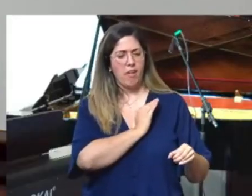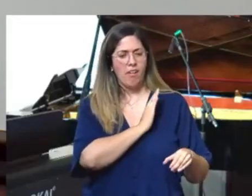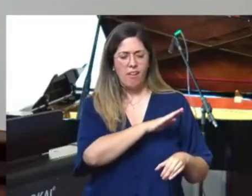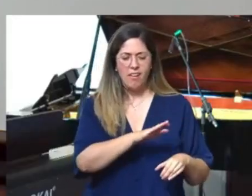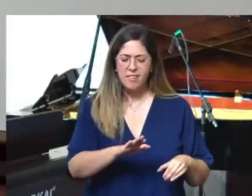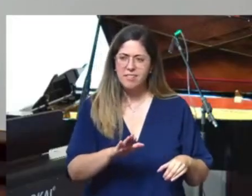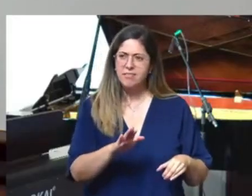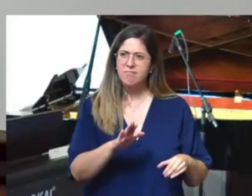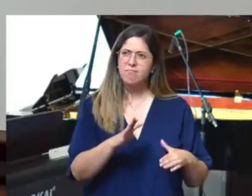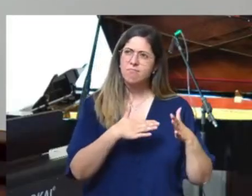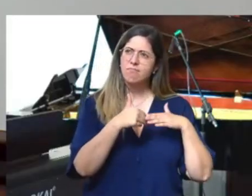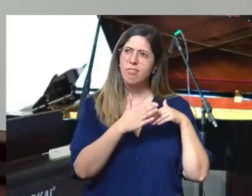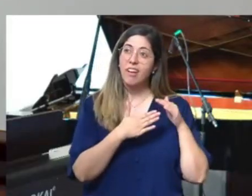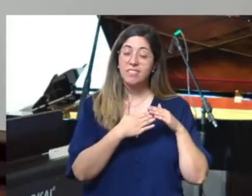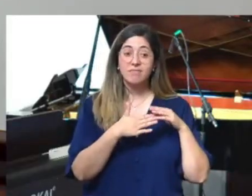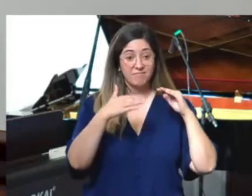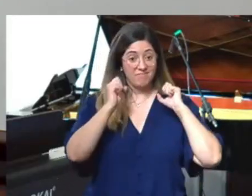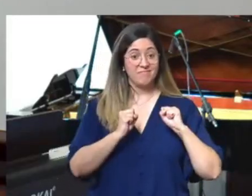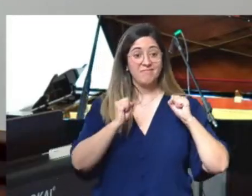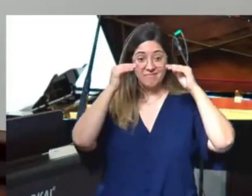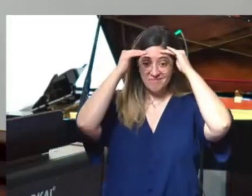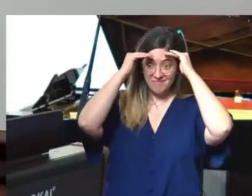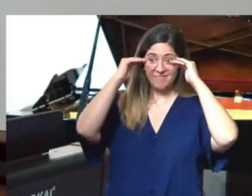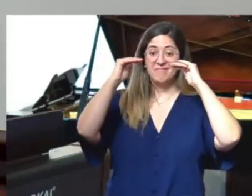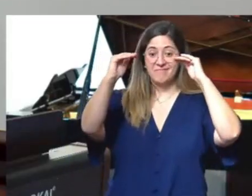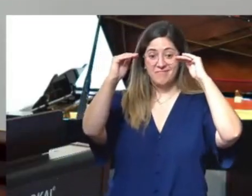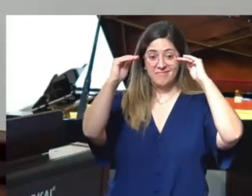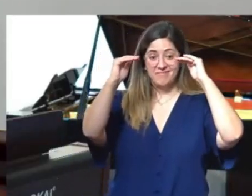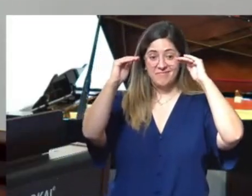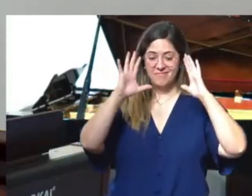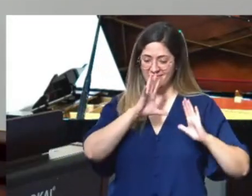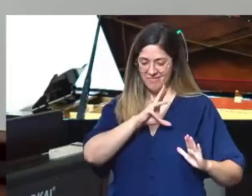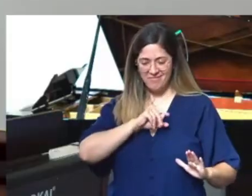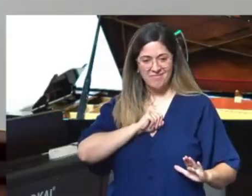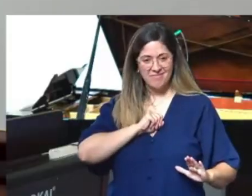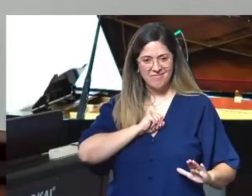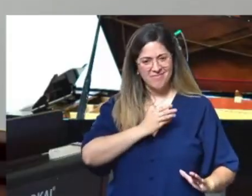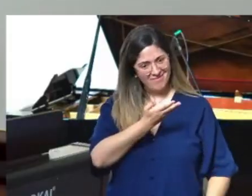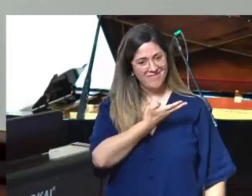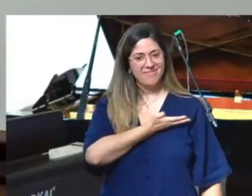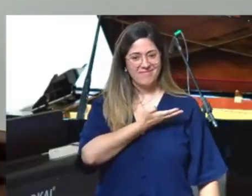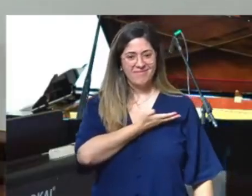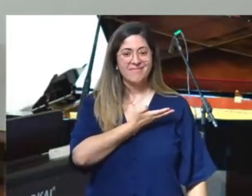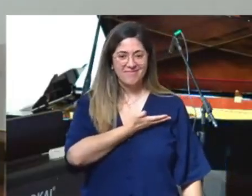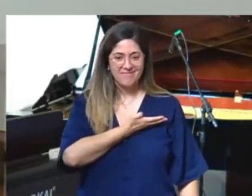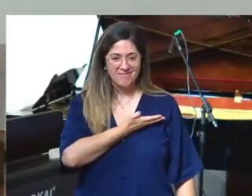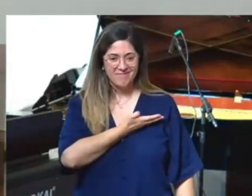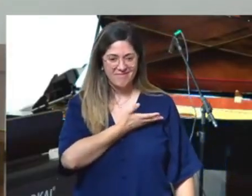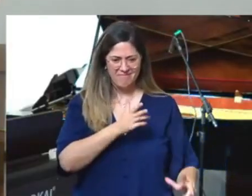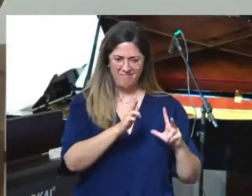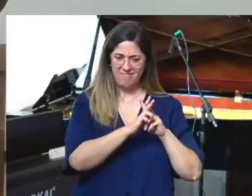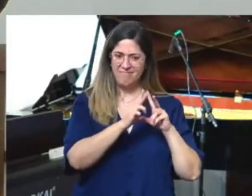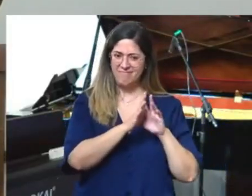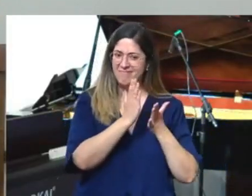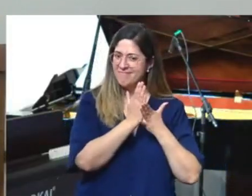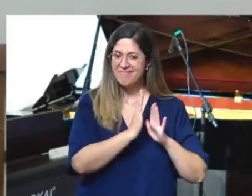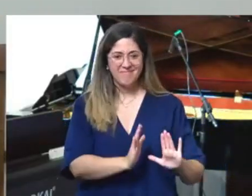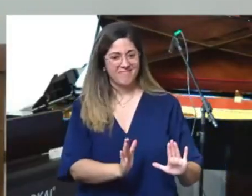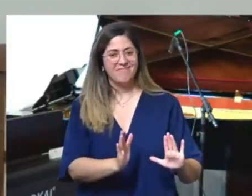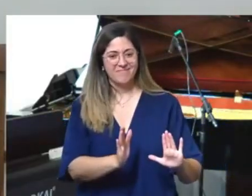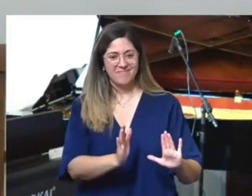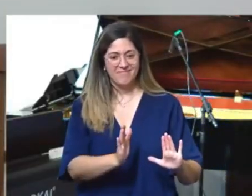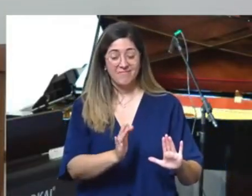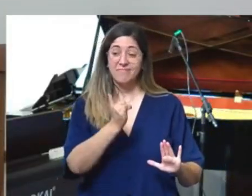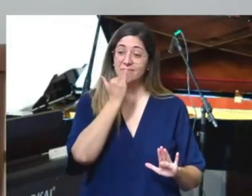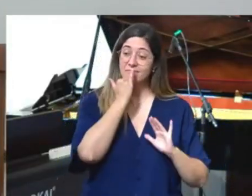a obedecer aos seus pais. Ela pode amar o seu amiguinho na escola. Ela